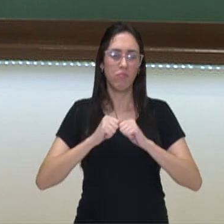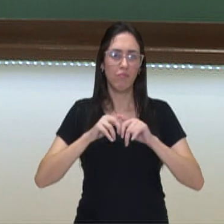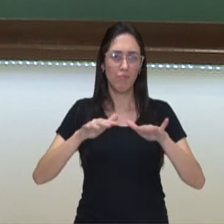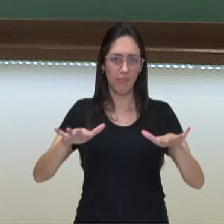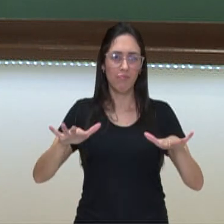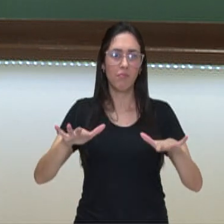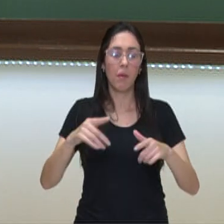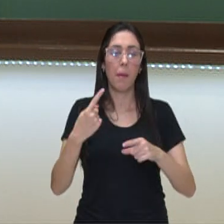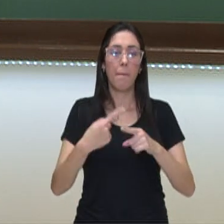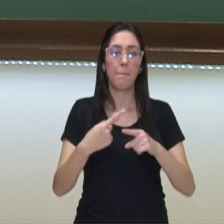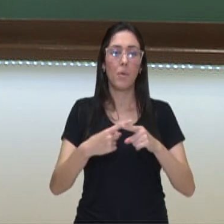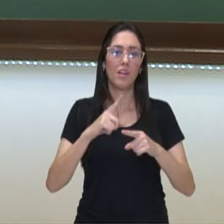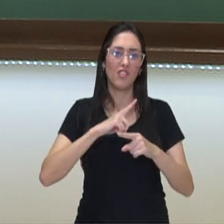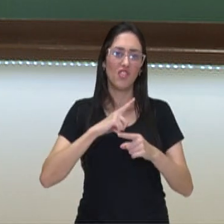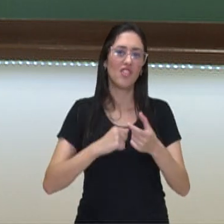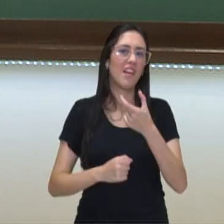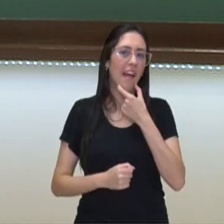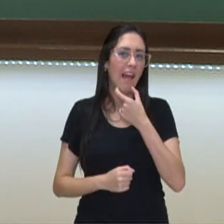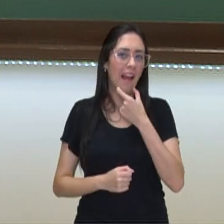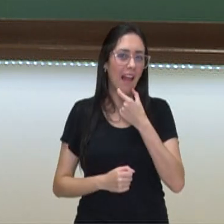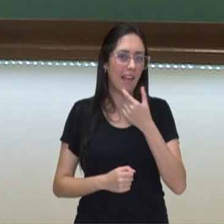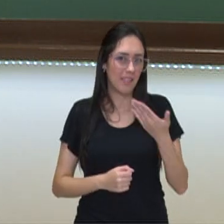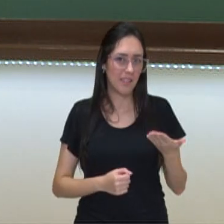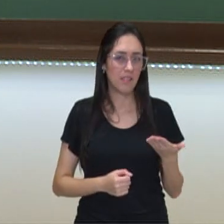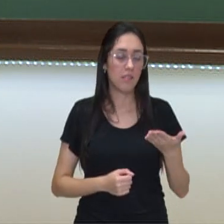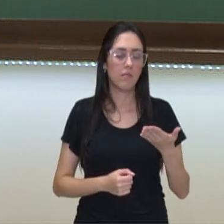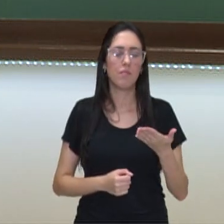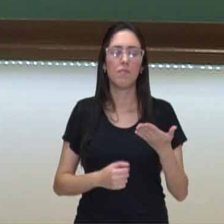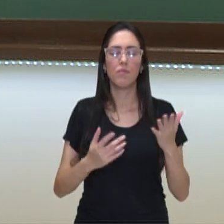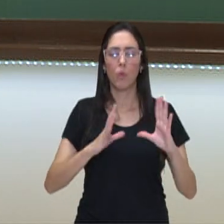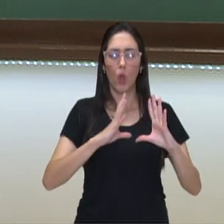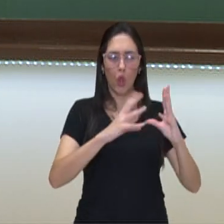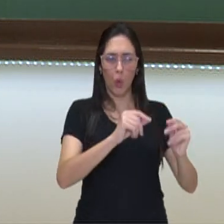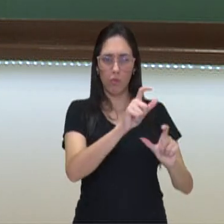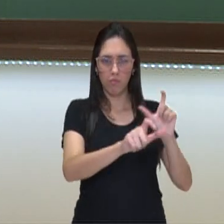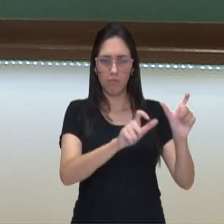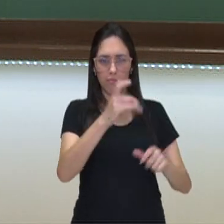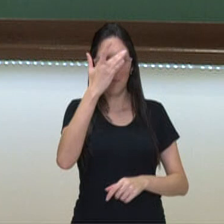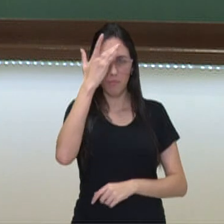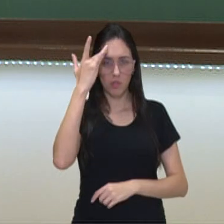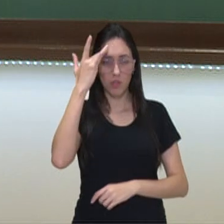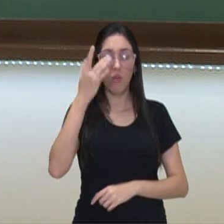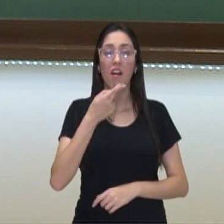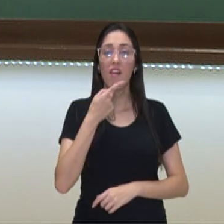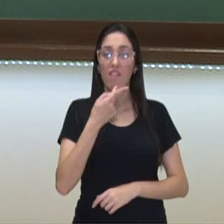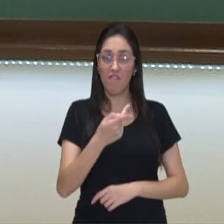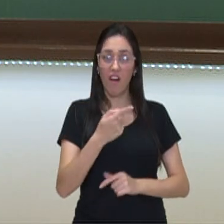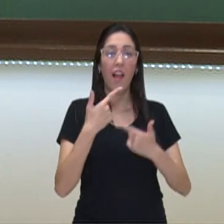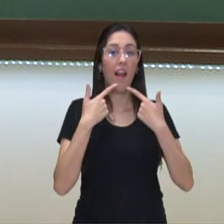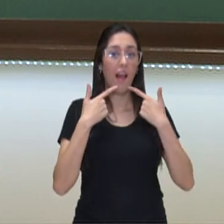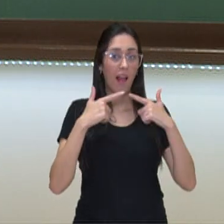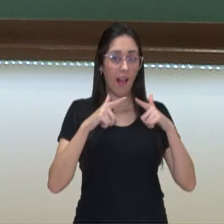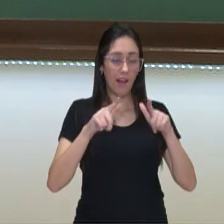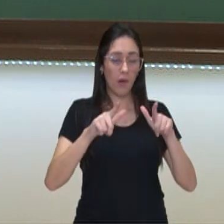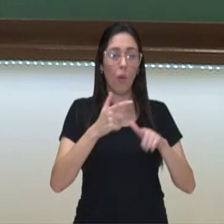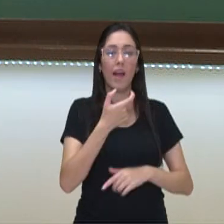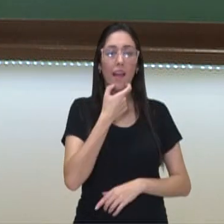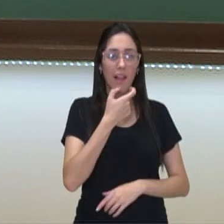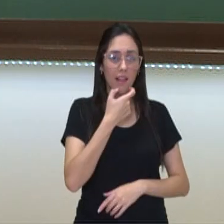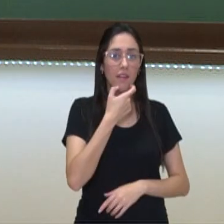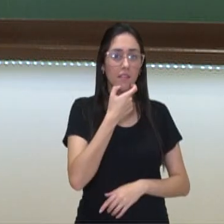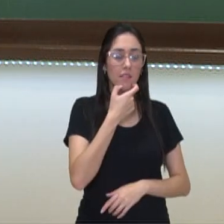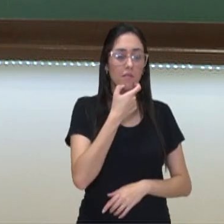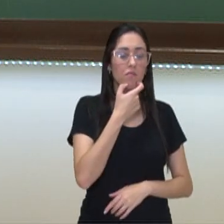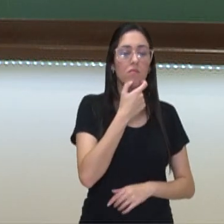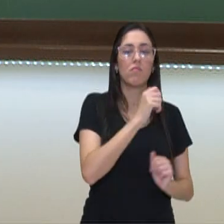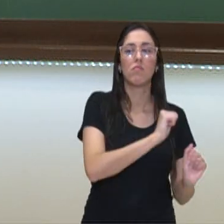do inglês. Então, veja, todo esse pessoal que falava inglês e que migrou para outros países levaram o